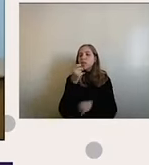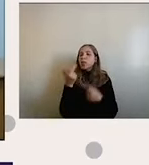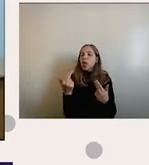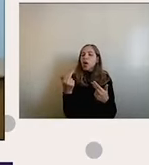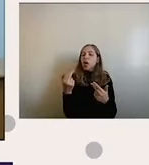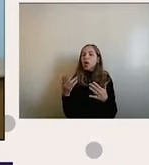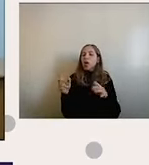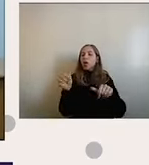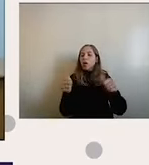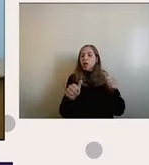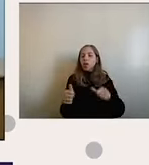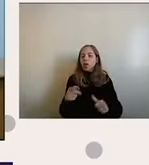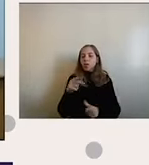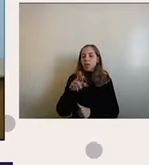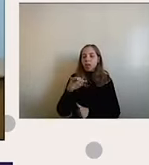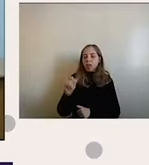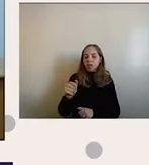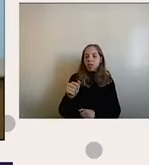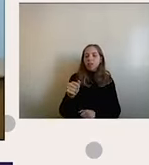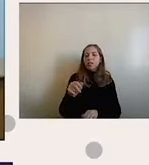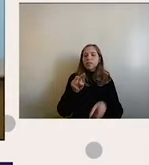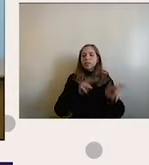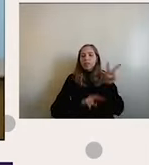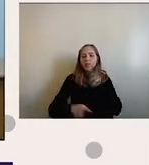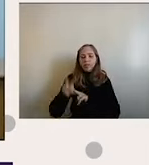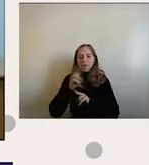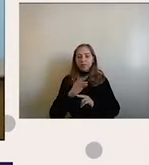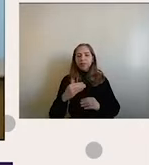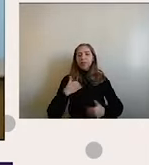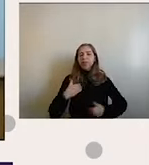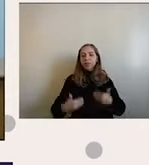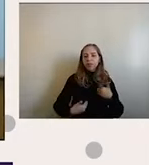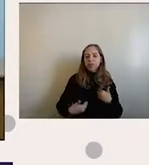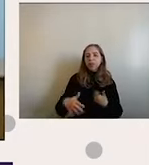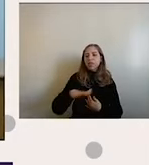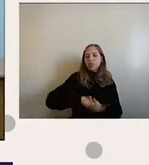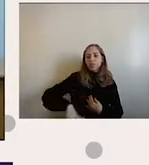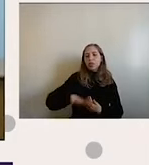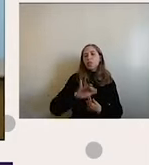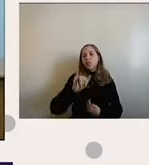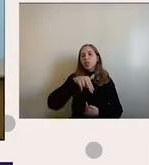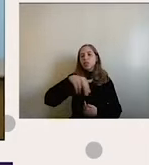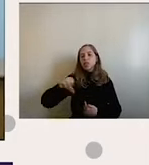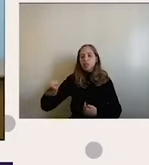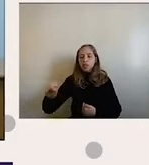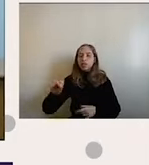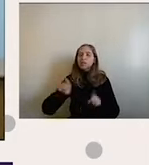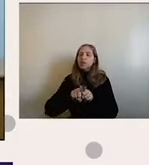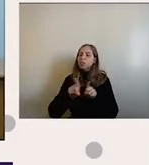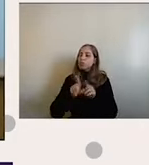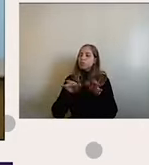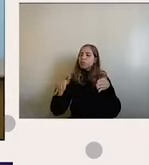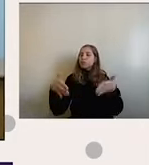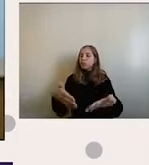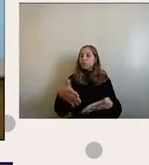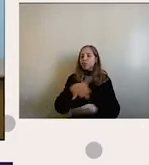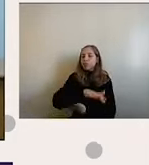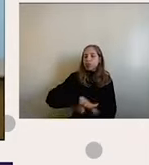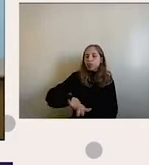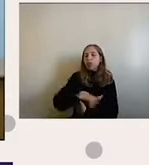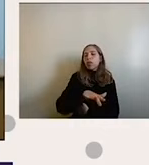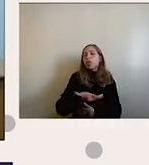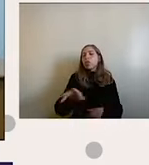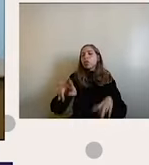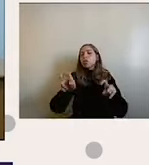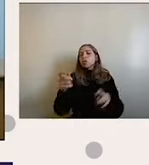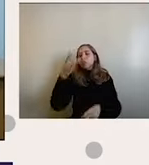que são biopsicossociais, também no âmbito do INSS, voltada para as pessoas com deficiência,